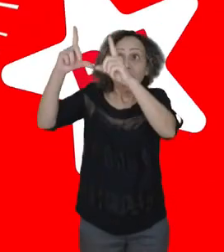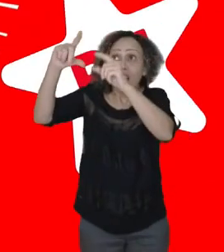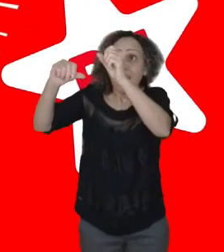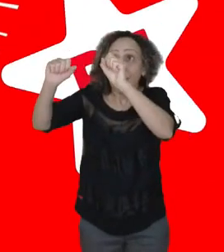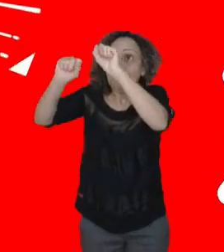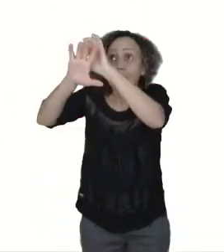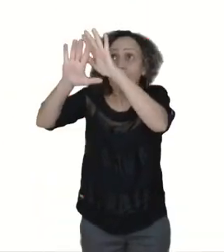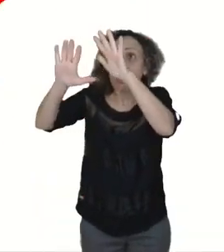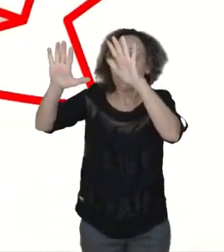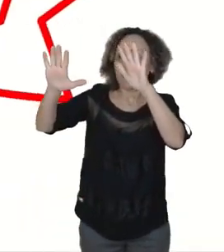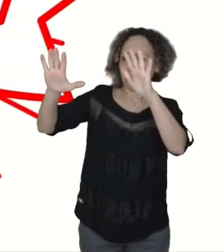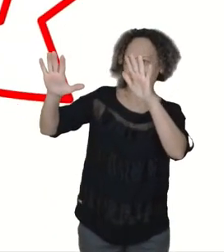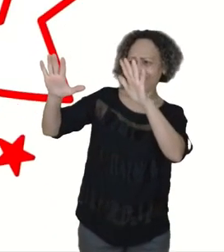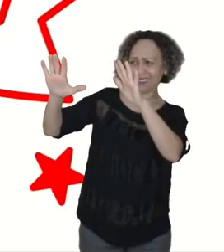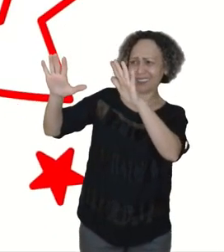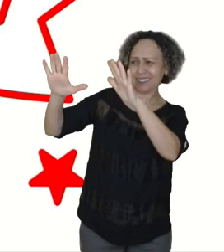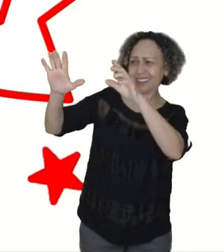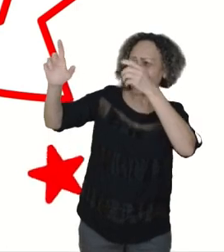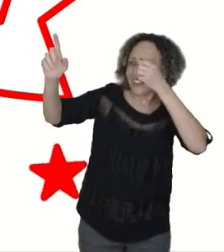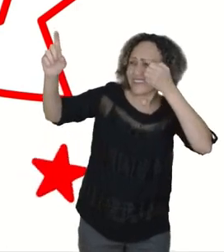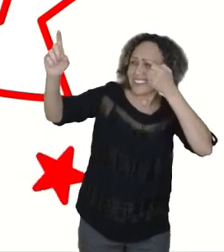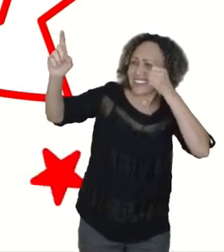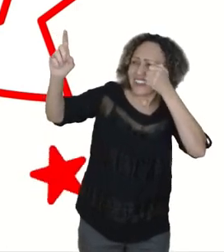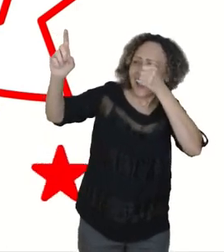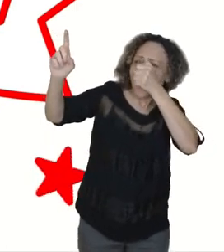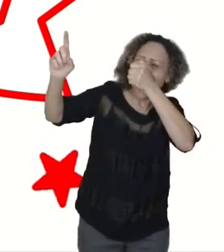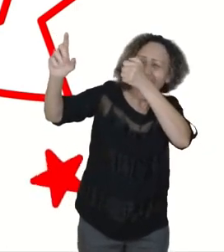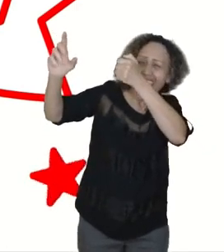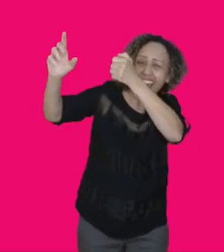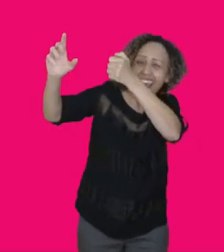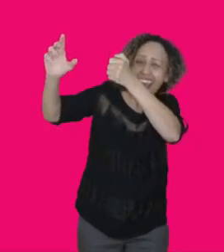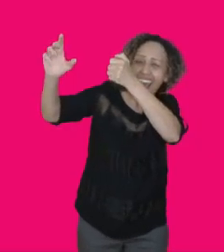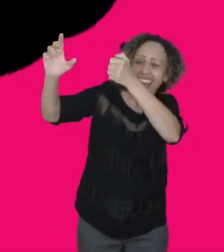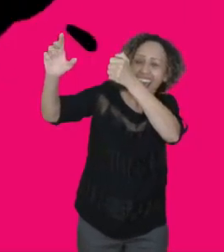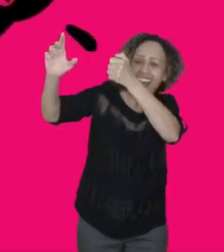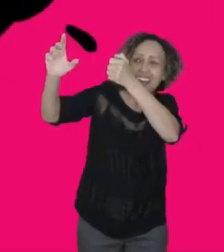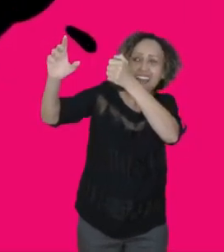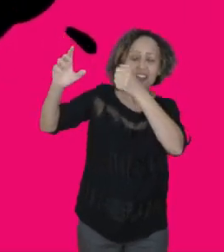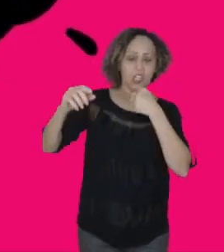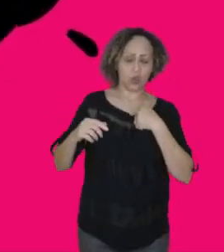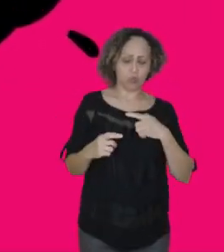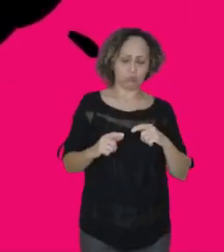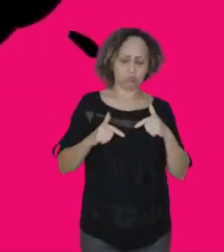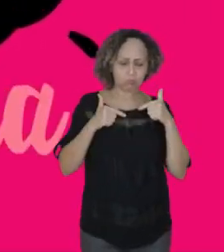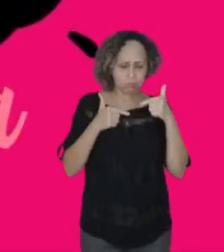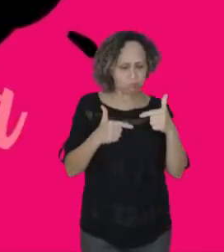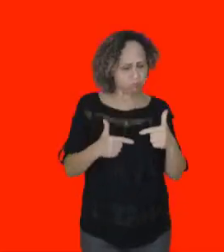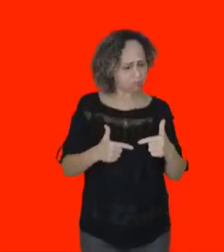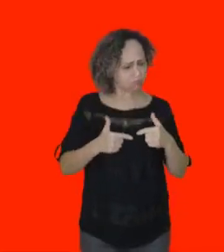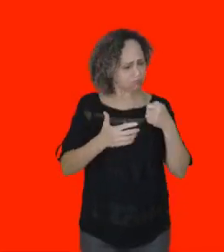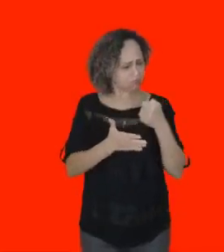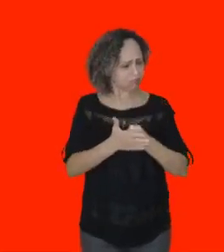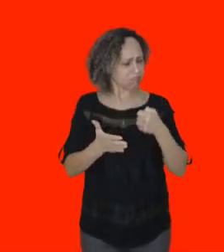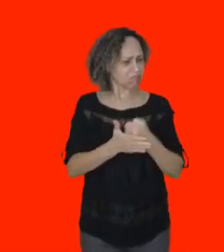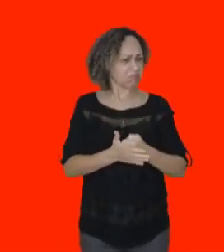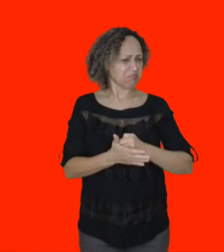ainda brilha, ela é quem vai me guiar. Ser guerreira é minha